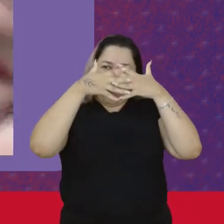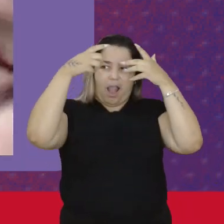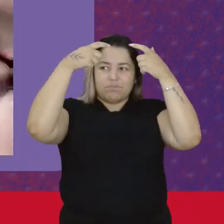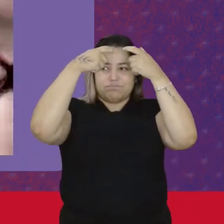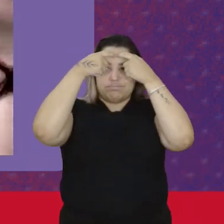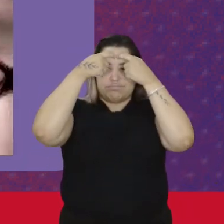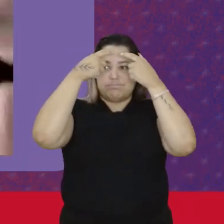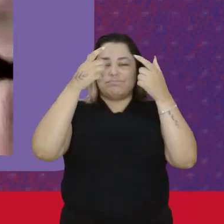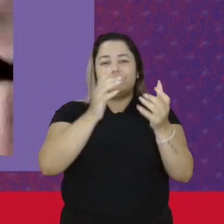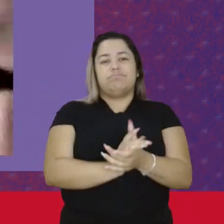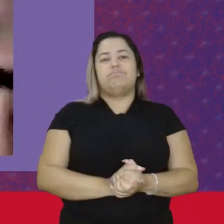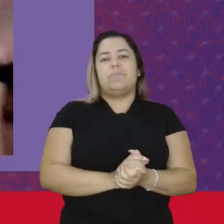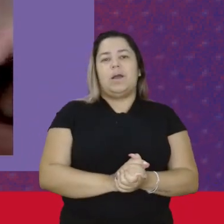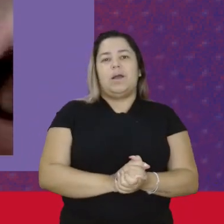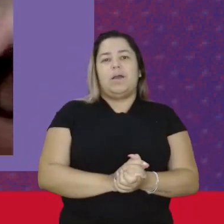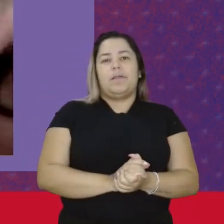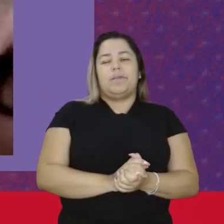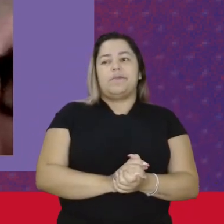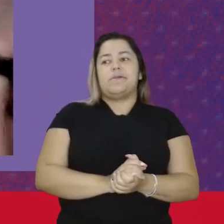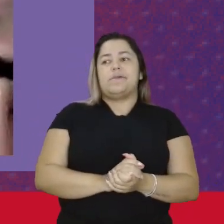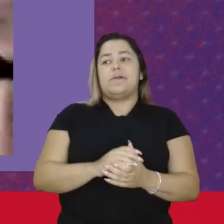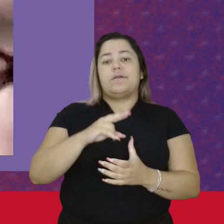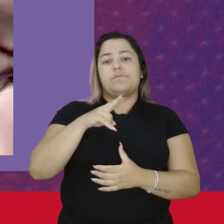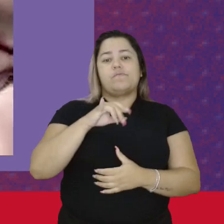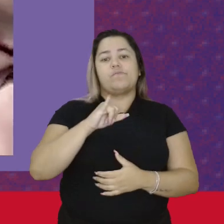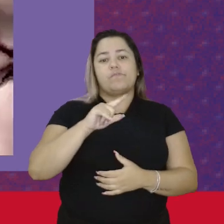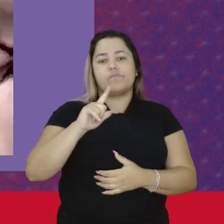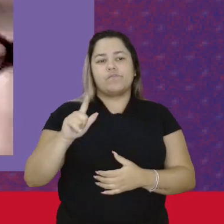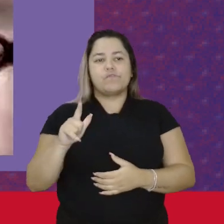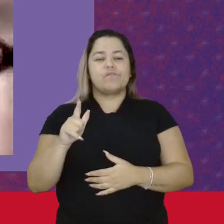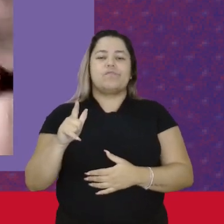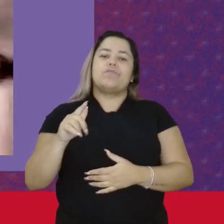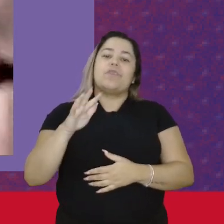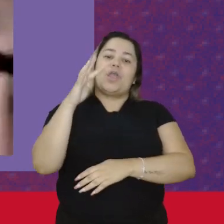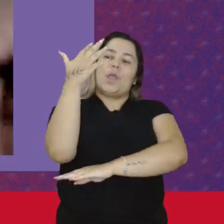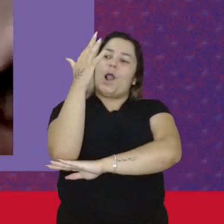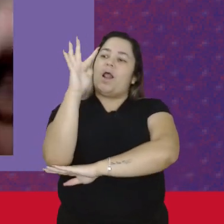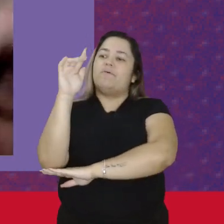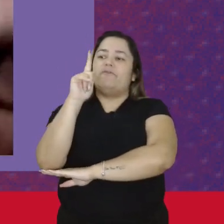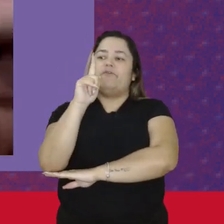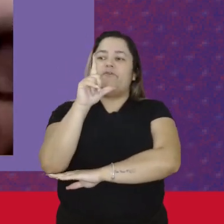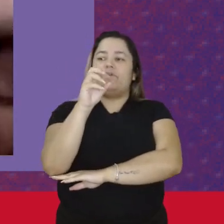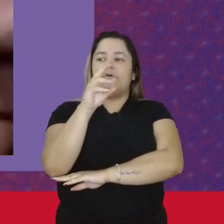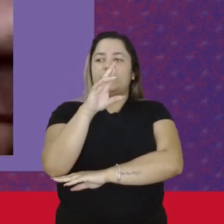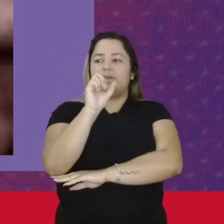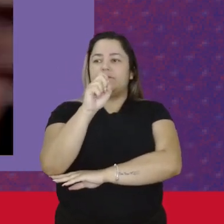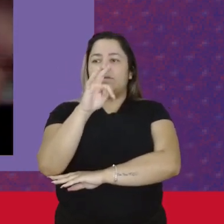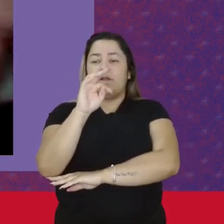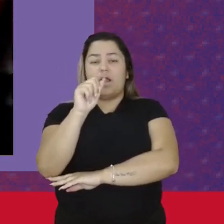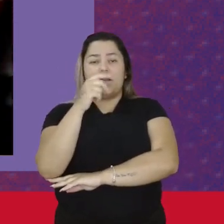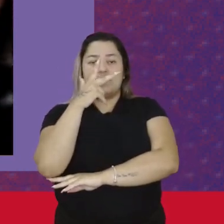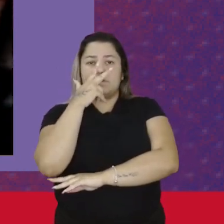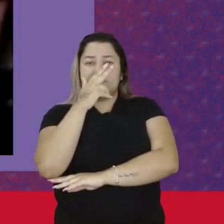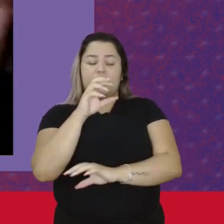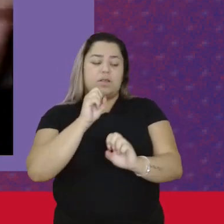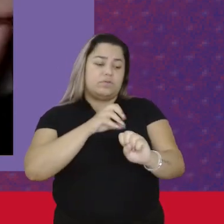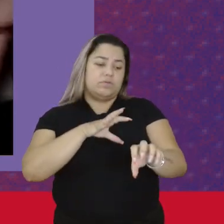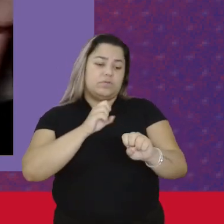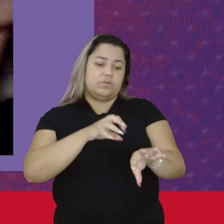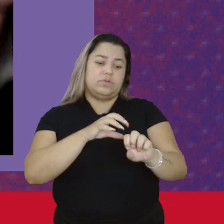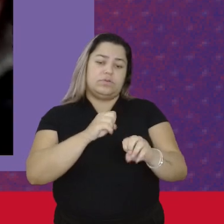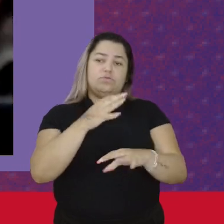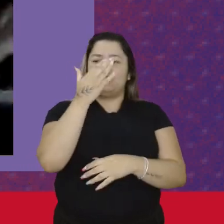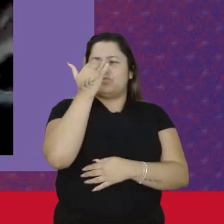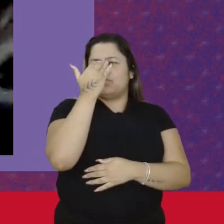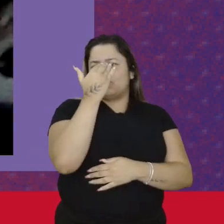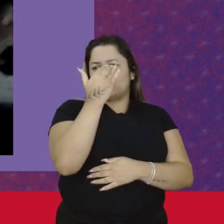tal. Agora, a Anísia Floresta, ela achava que a educação e a educação de